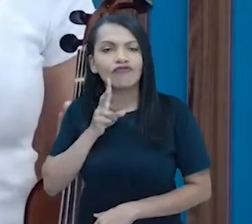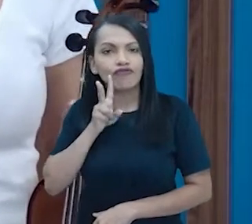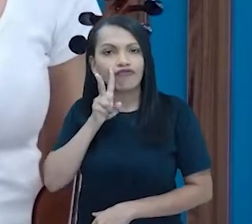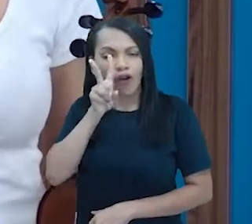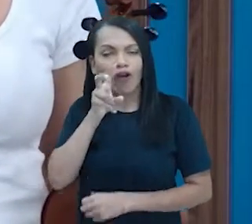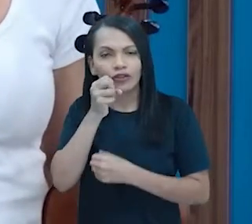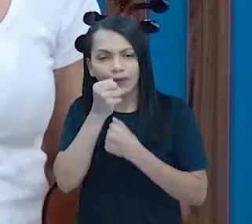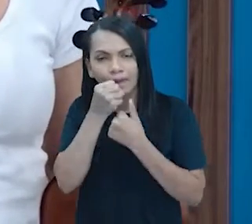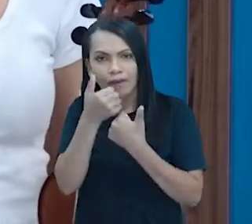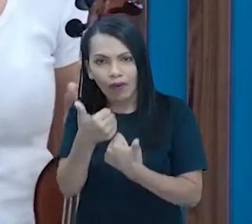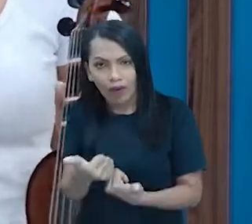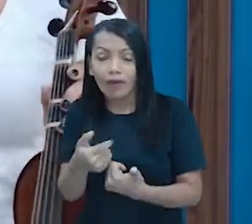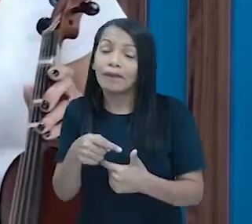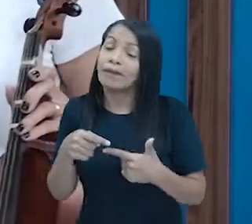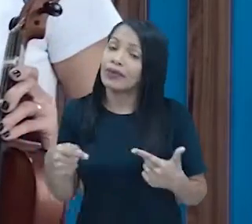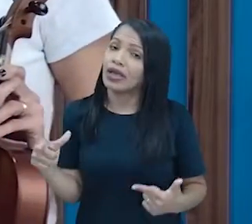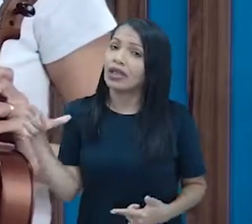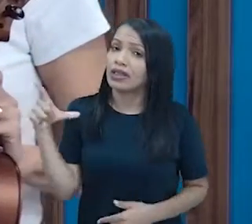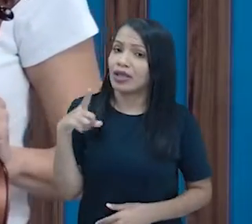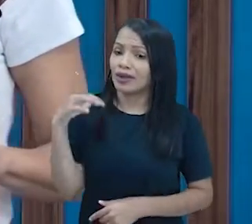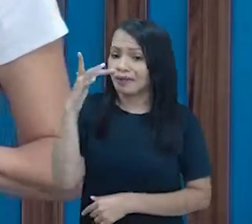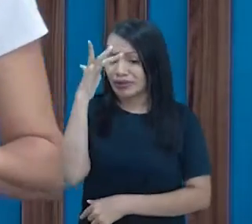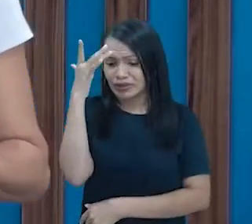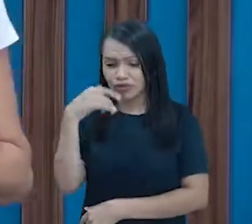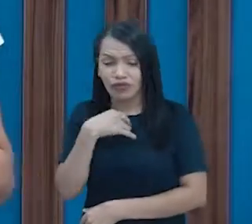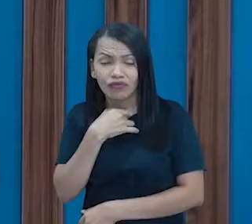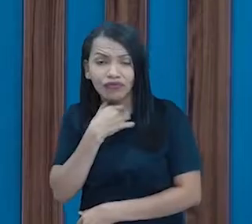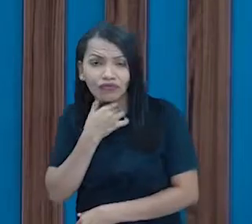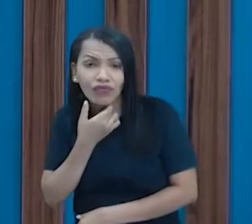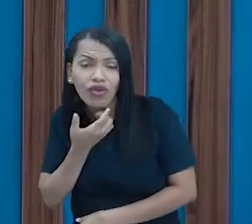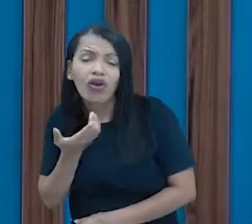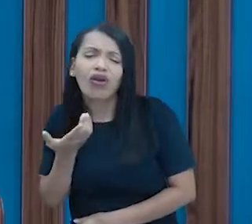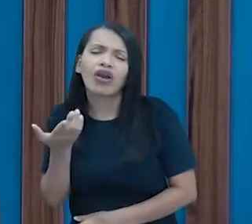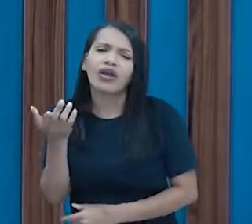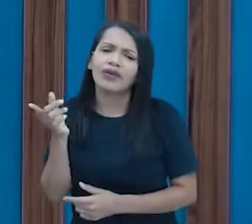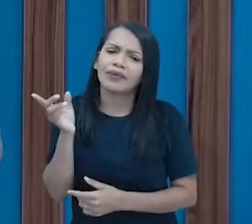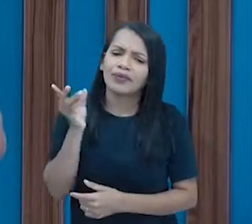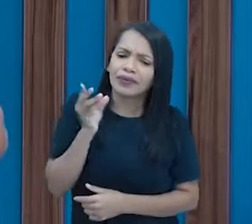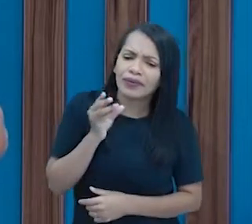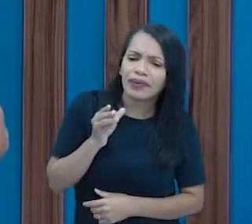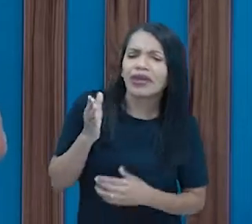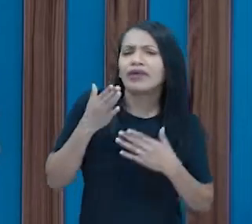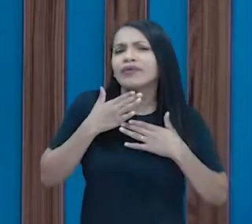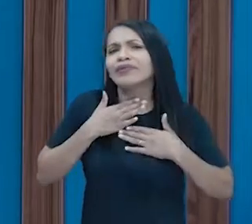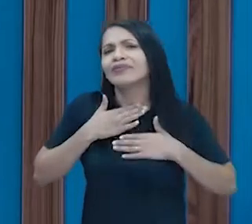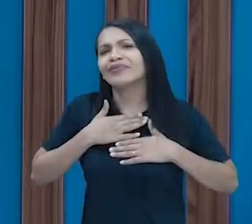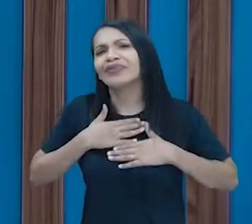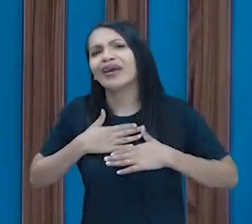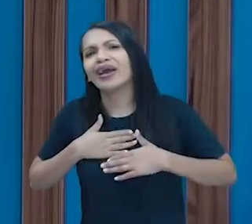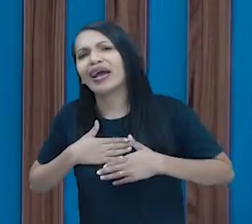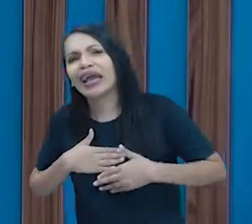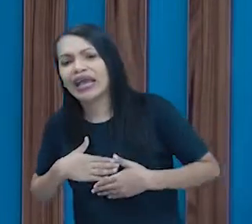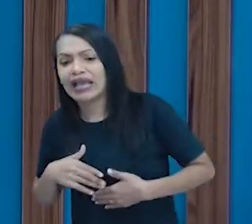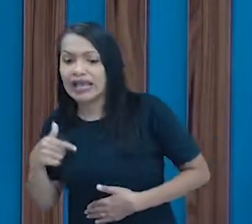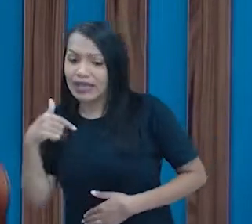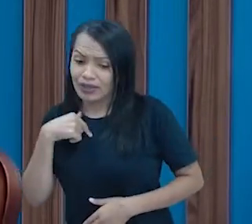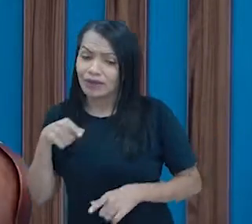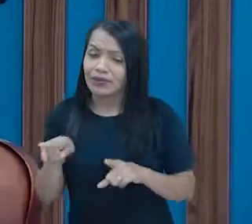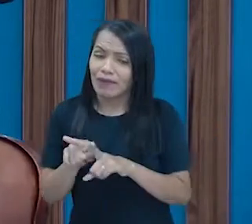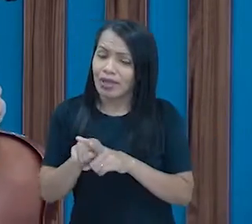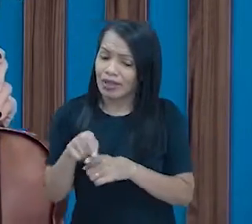é? Já tem a pessoa que fala com a voz mais suave, né? Eu acho que eu tenho esse timbre de voz mais suave,